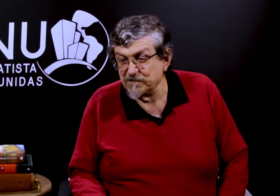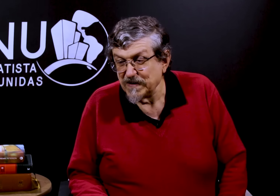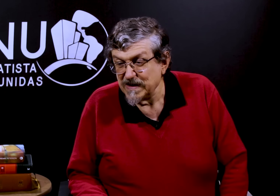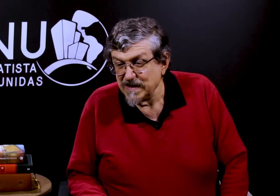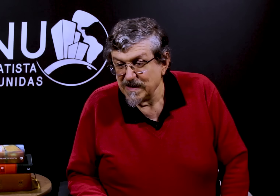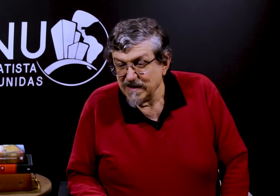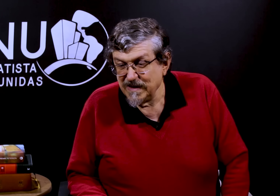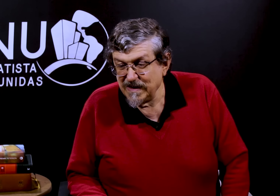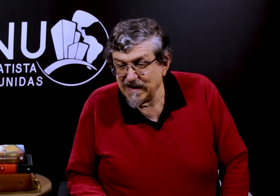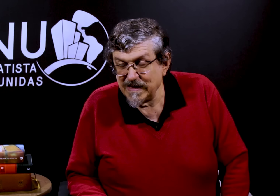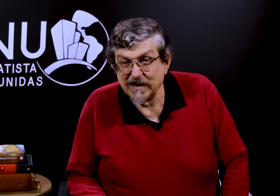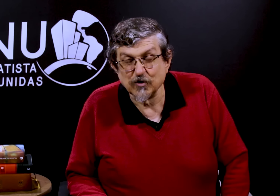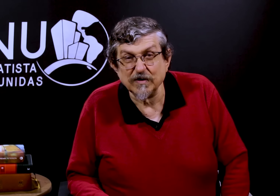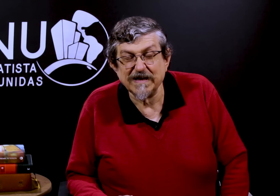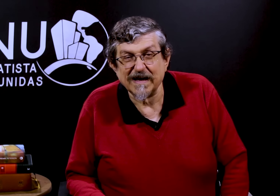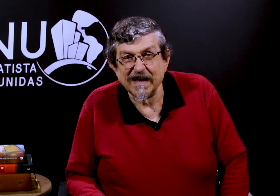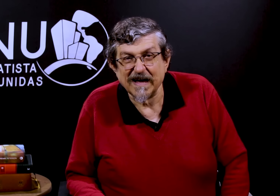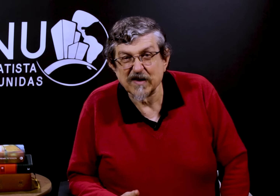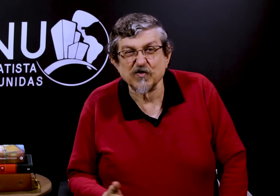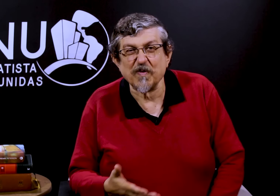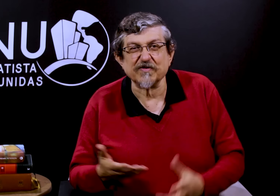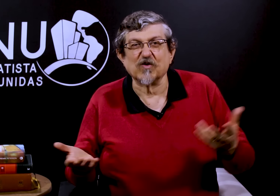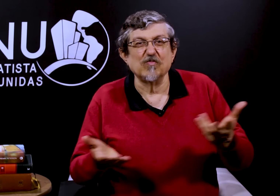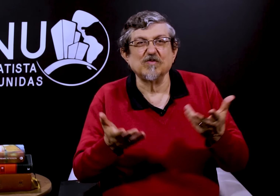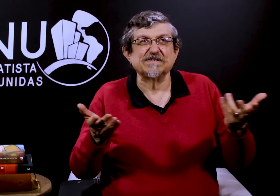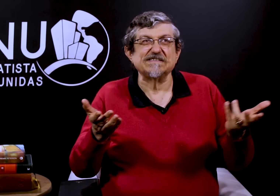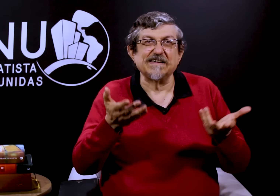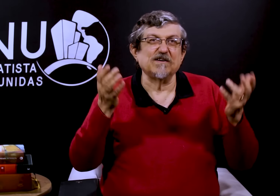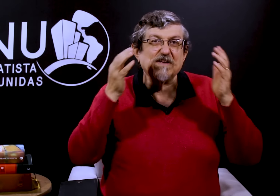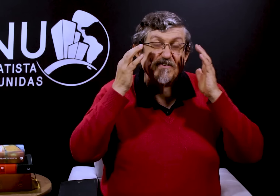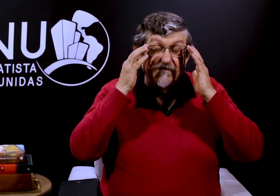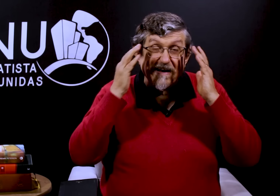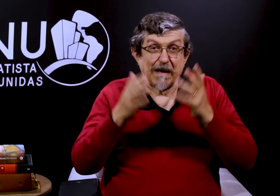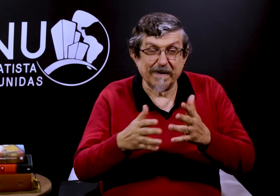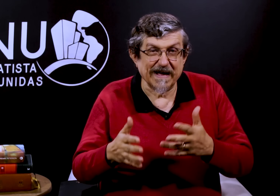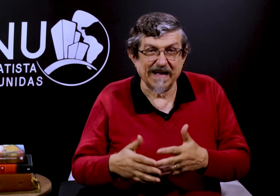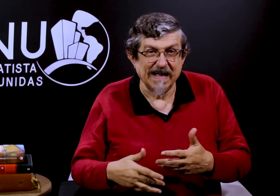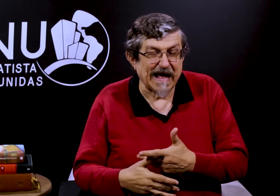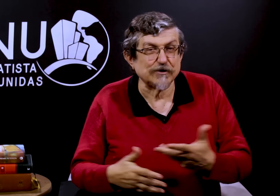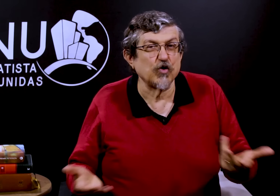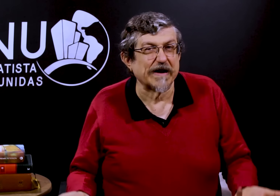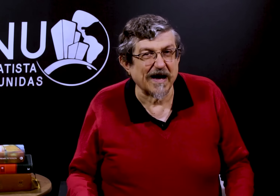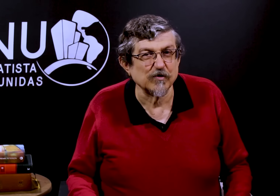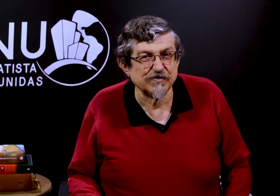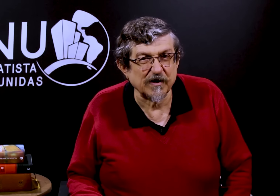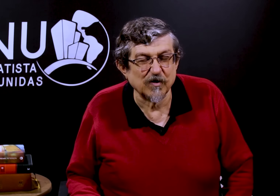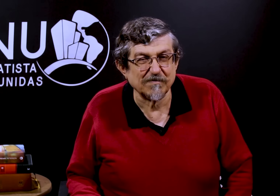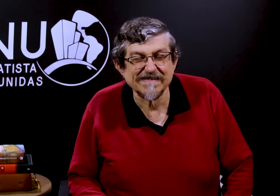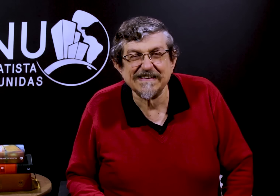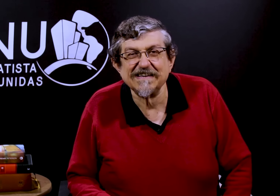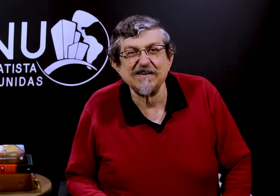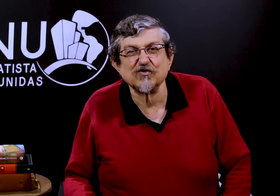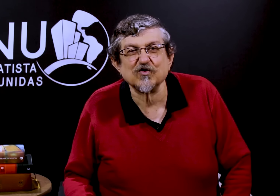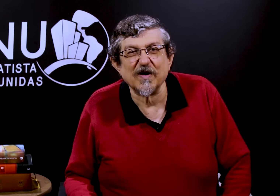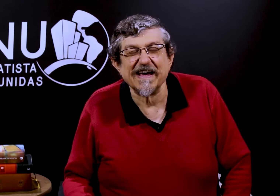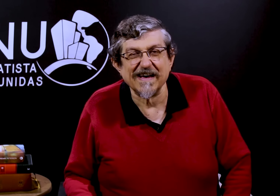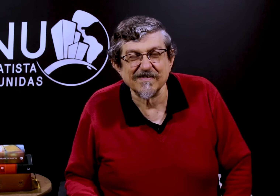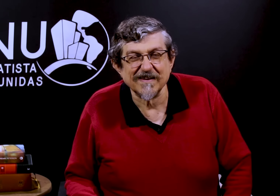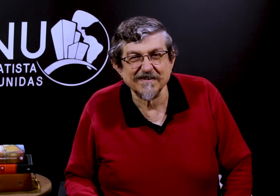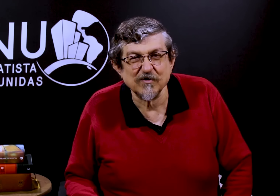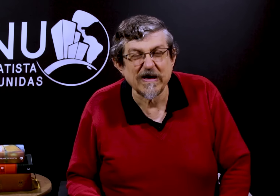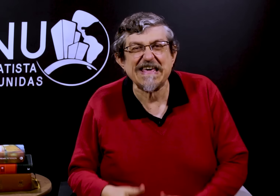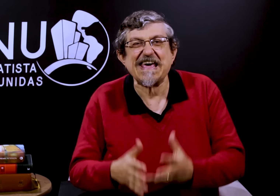aqui. E toda a resposta comum que se dá, não, a gente vai lá para adorar o Senhor. Mas que